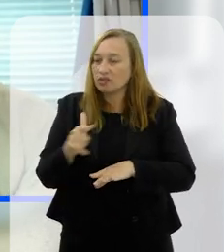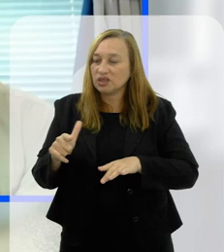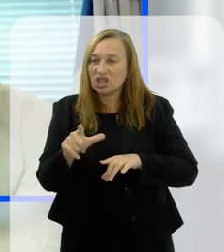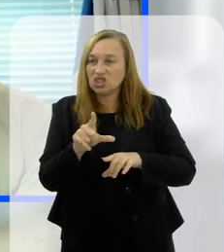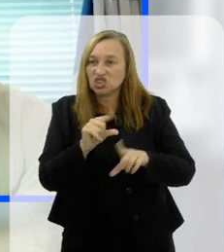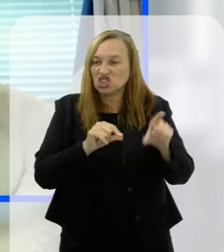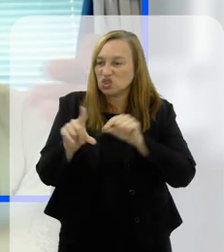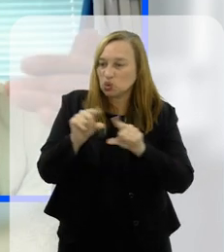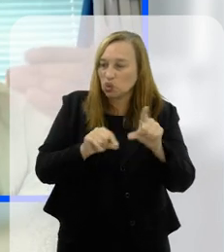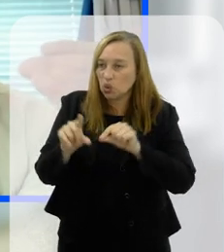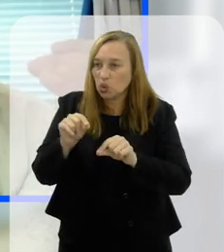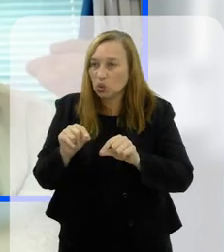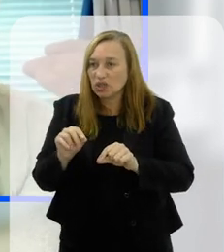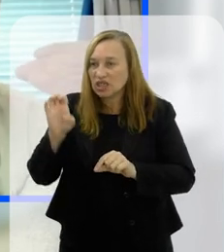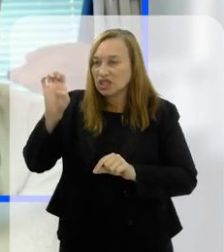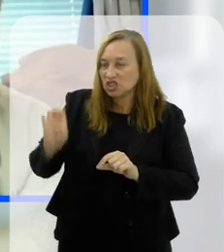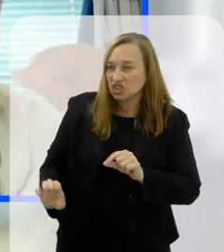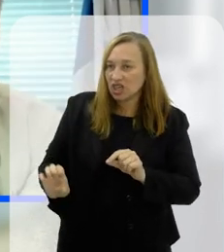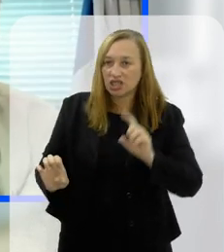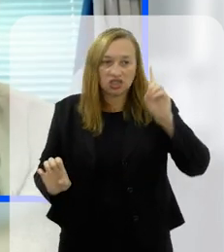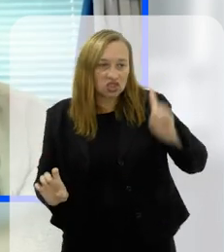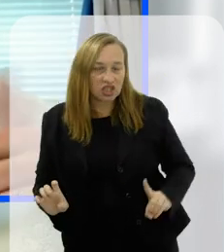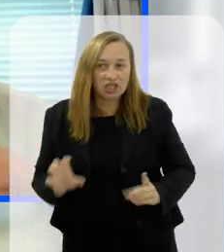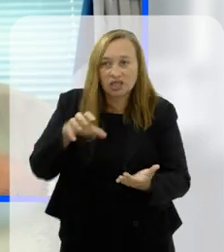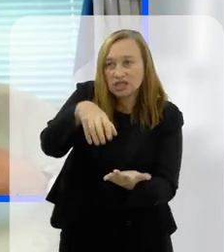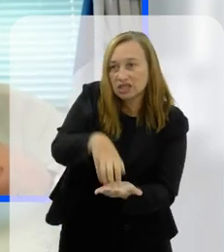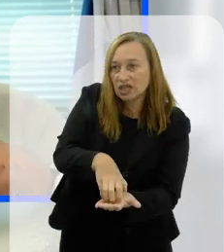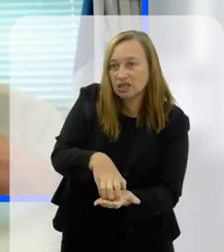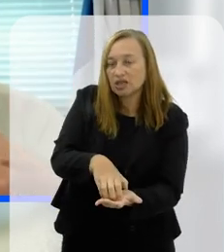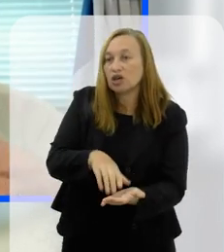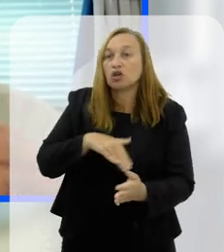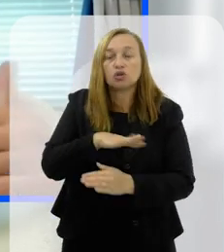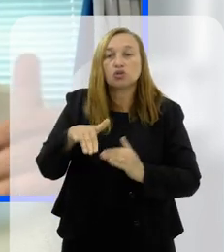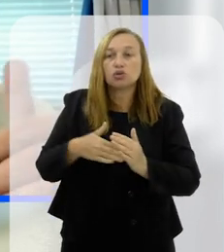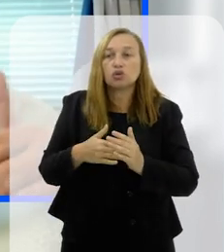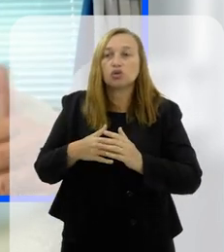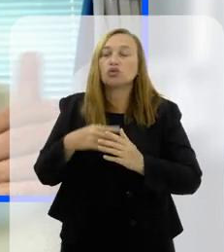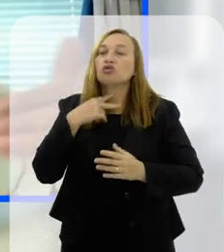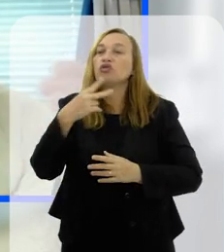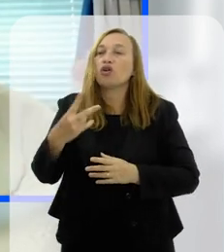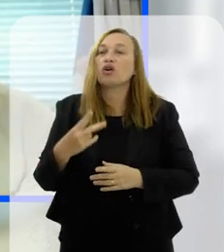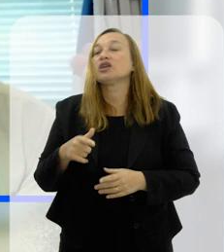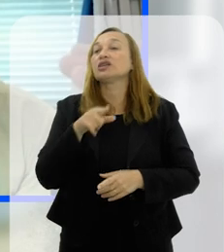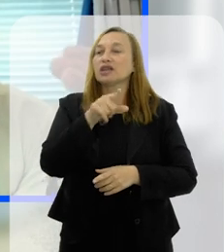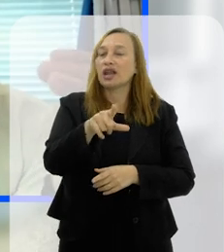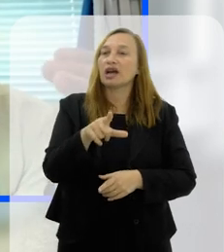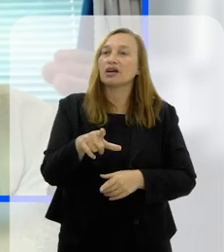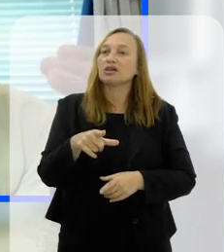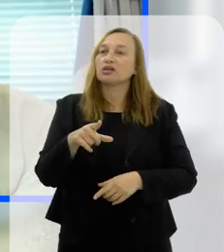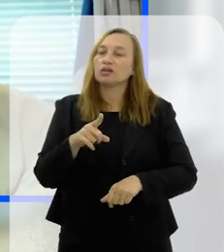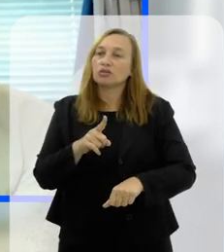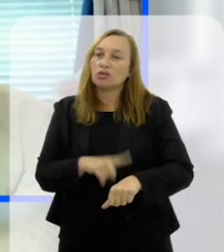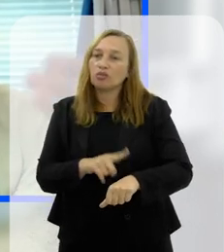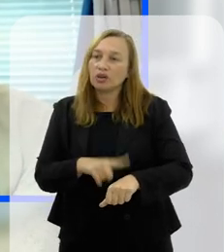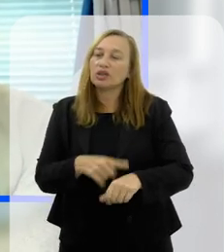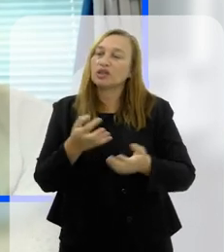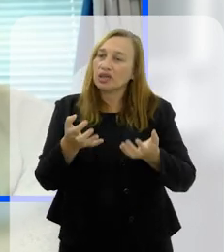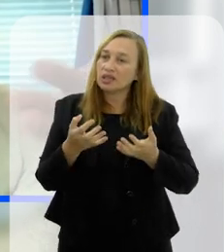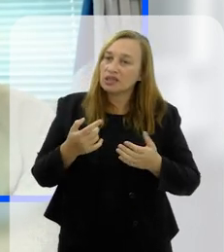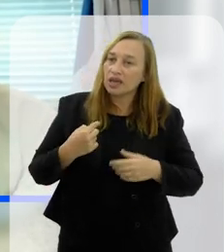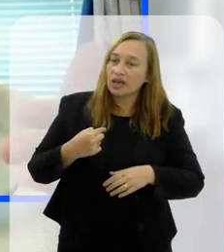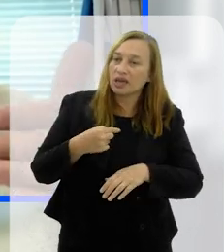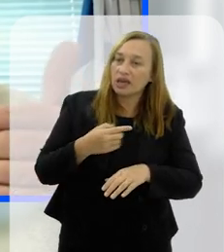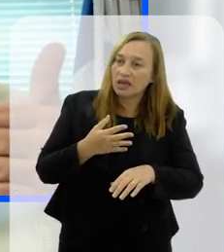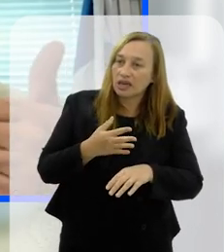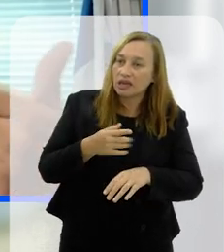tem discriminação do do da esquerda da direita do centro da direit todos têm voz lá na hora quem quiser